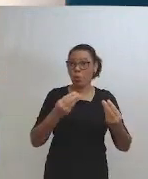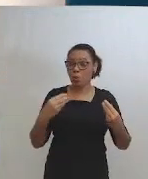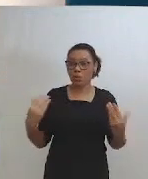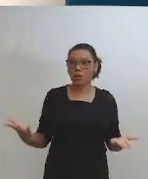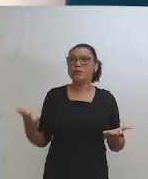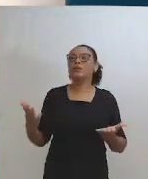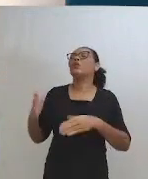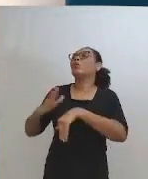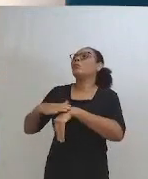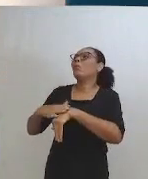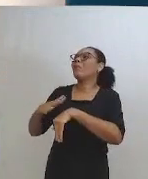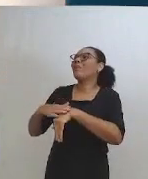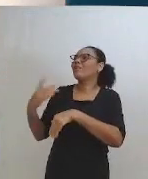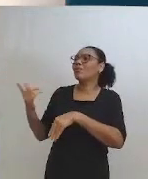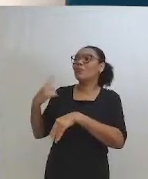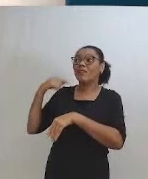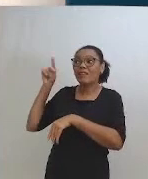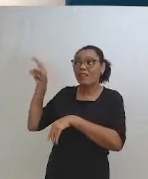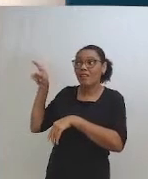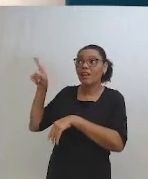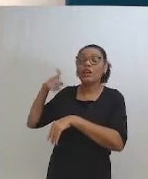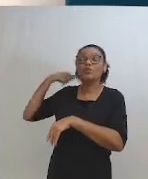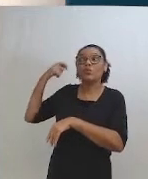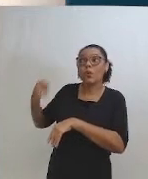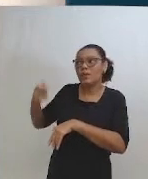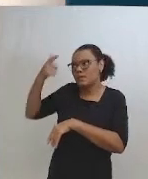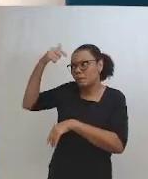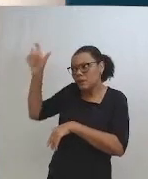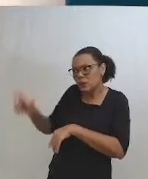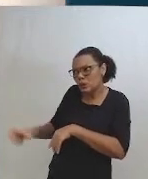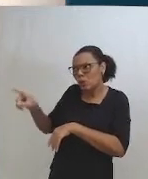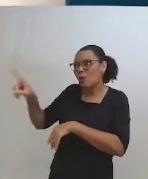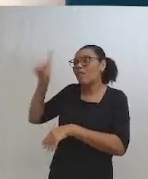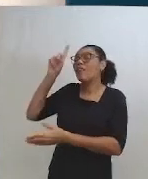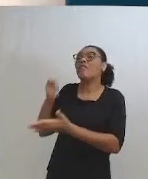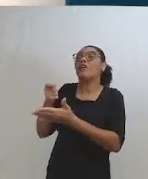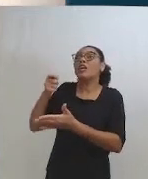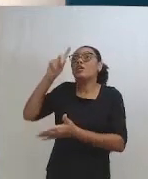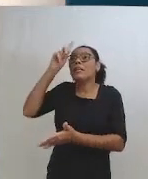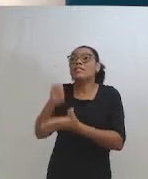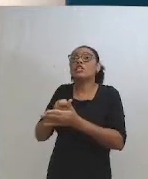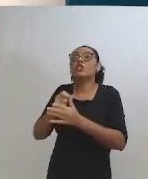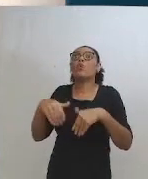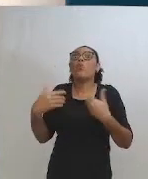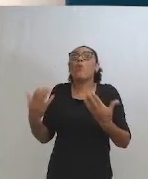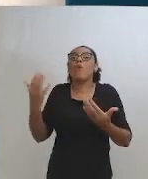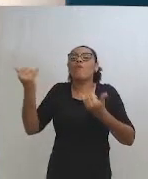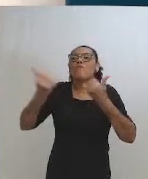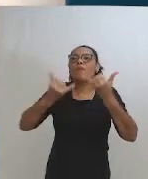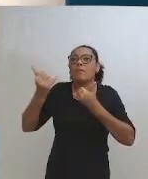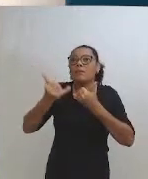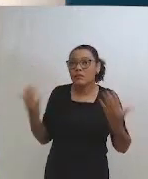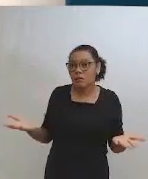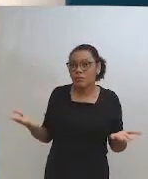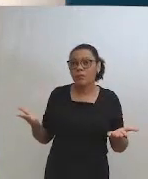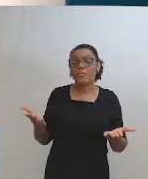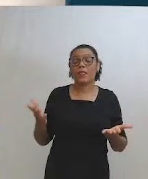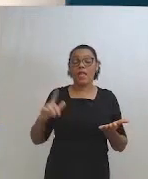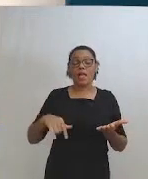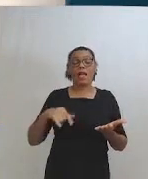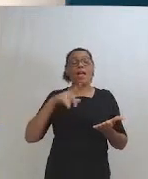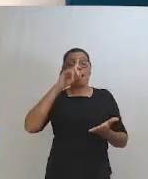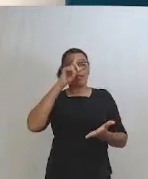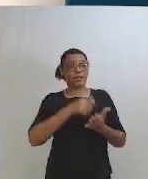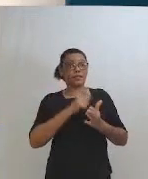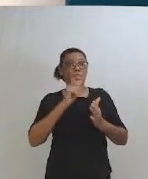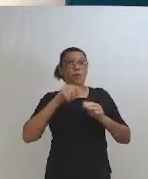define, ele, juiz, não define quais são as informações a decisão, a serem encaminhadas. A decisão é clara. A juíza de